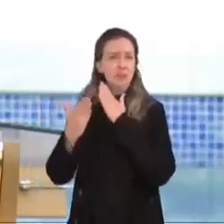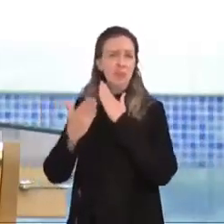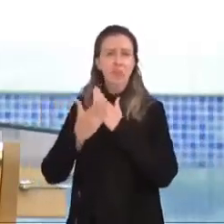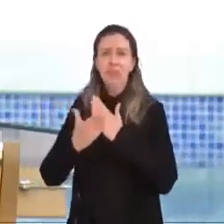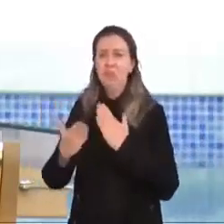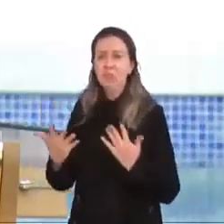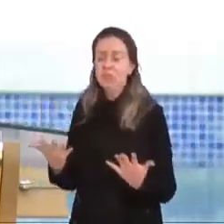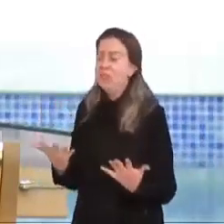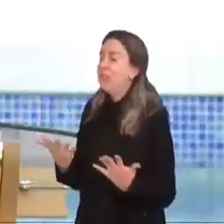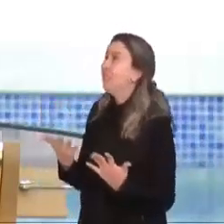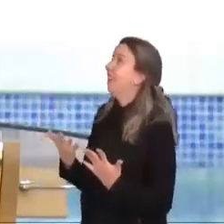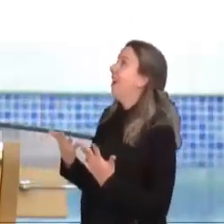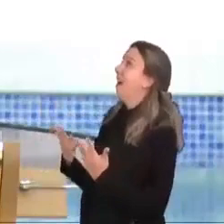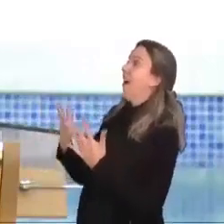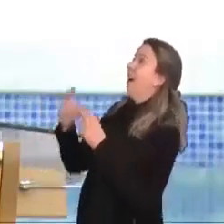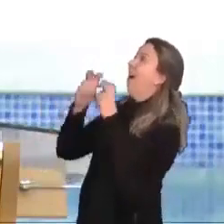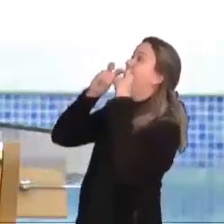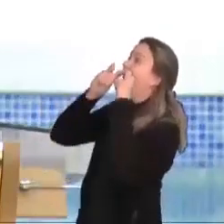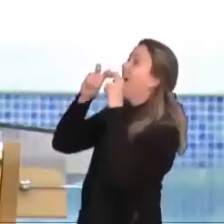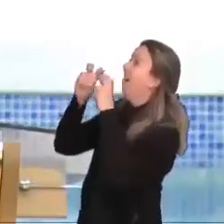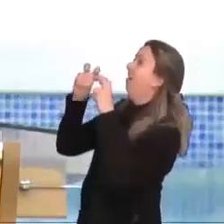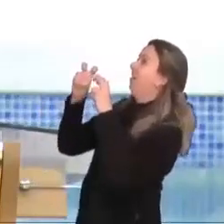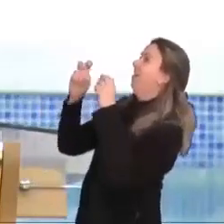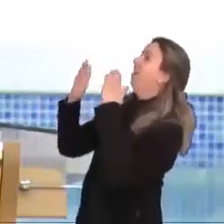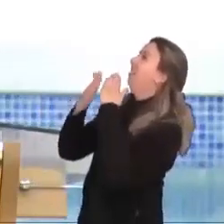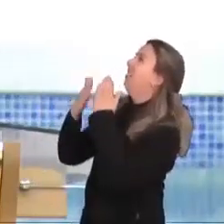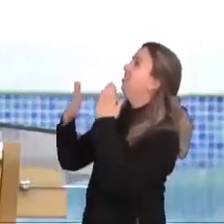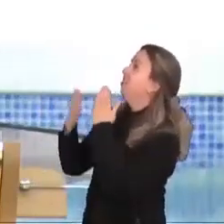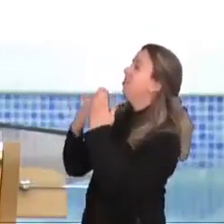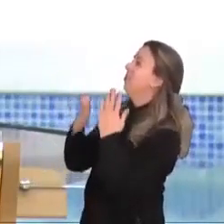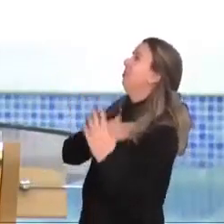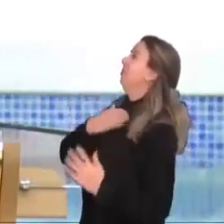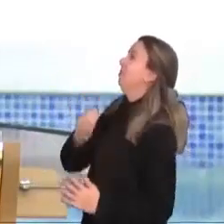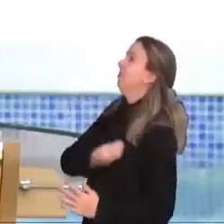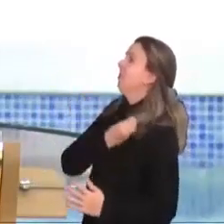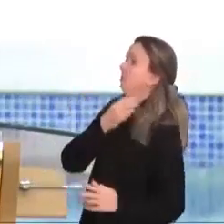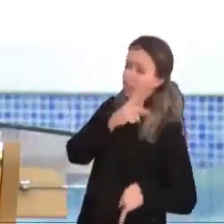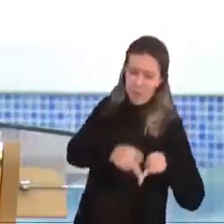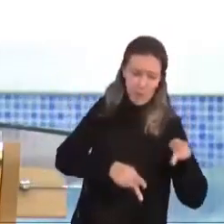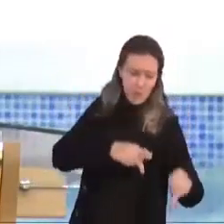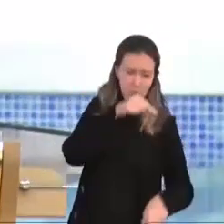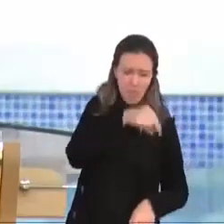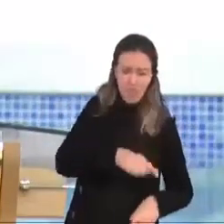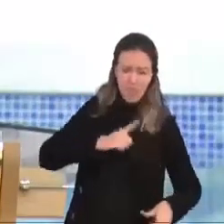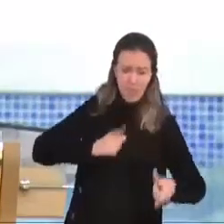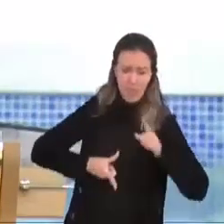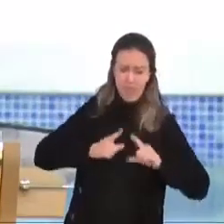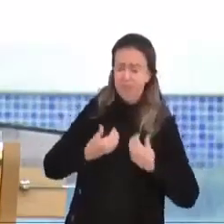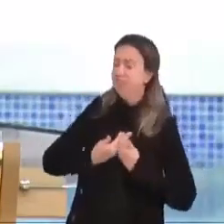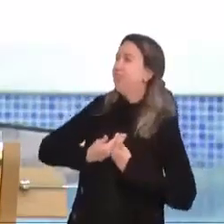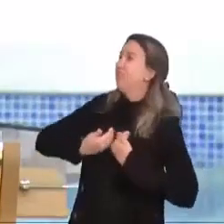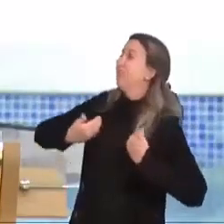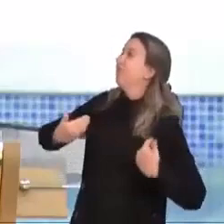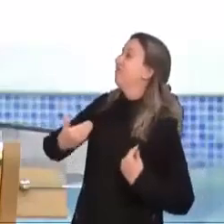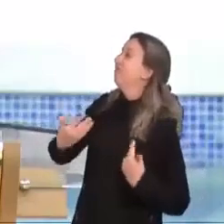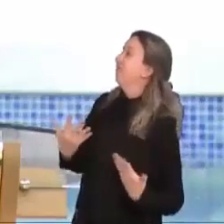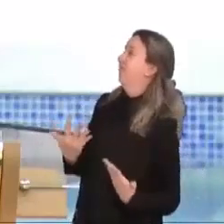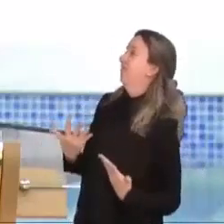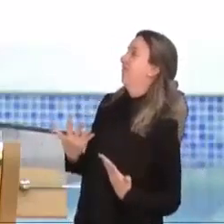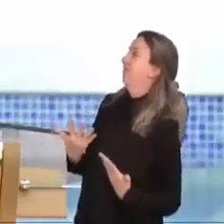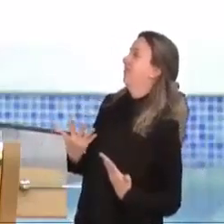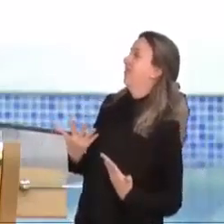a mim, e eu vou te responder. O profeta não estava em condição favorável,